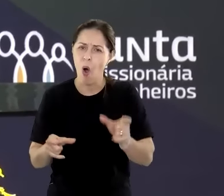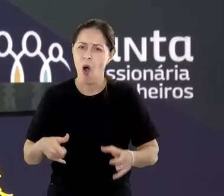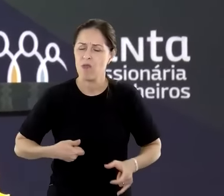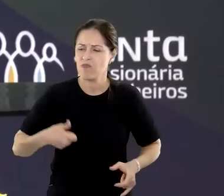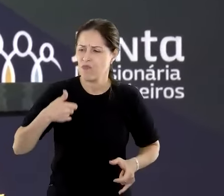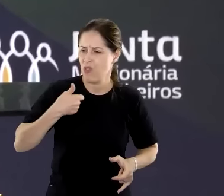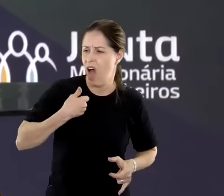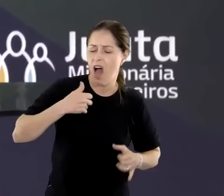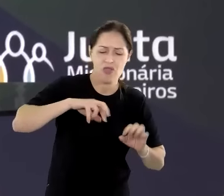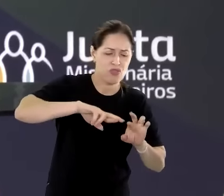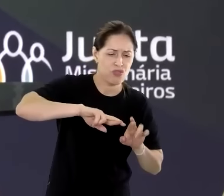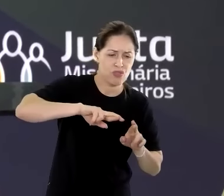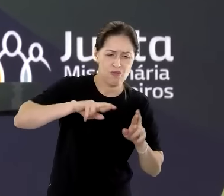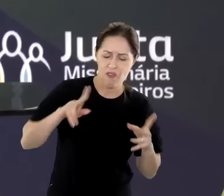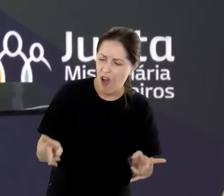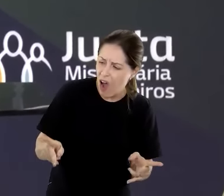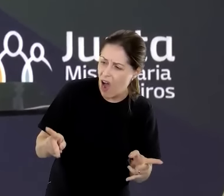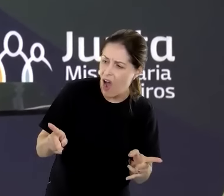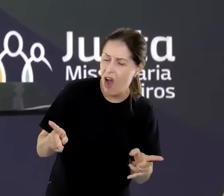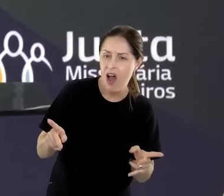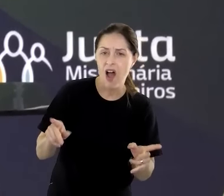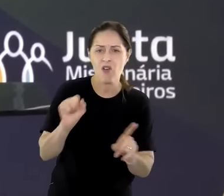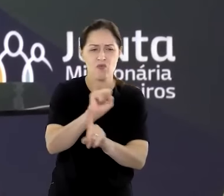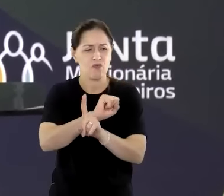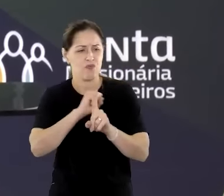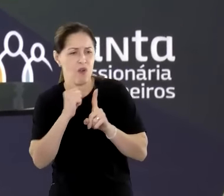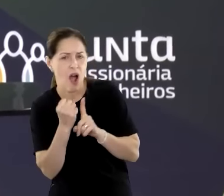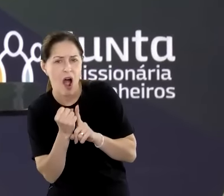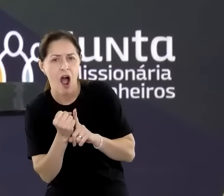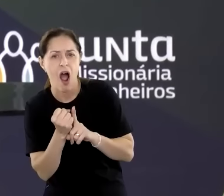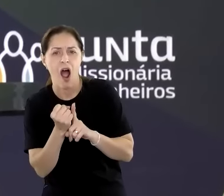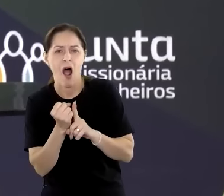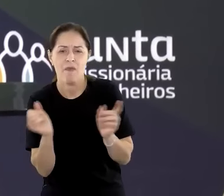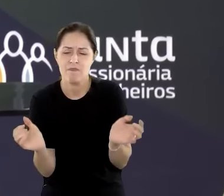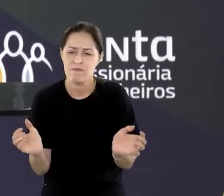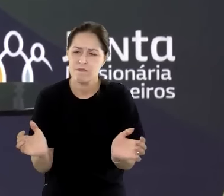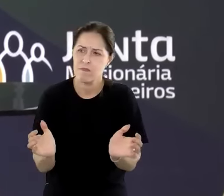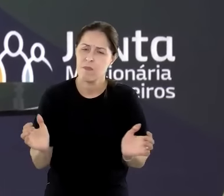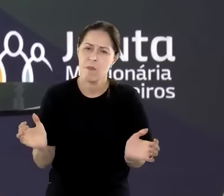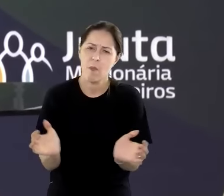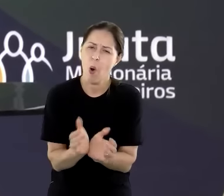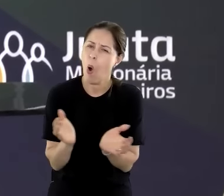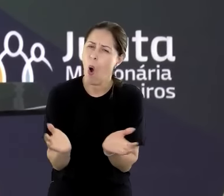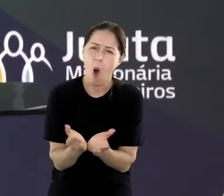todos os estratos sociais, todos os credos religiosos.